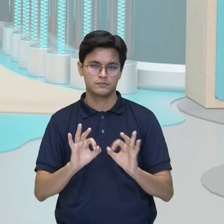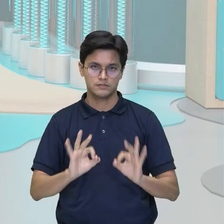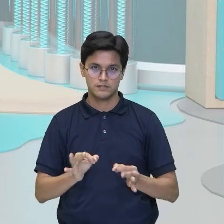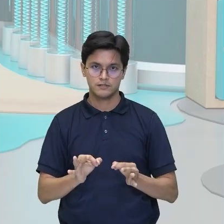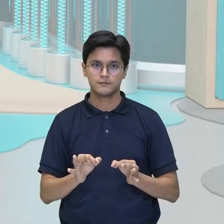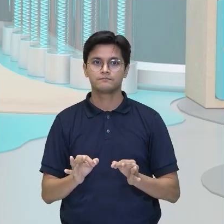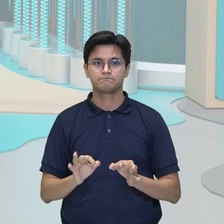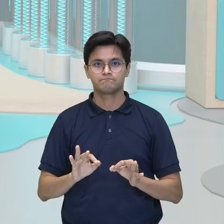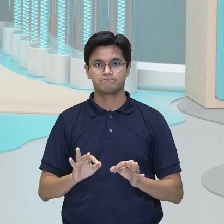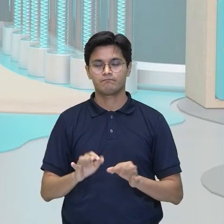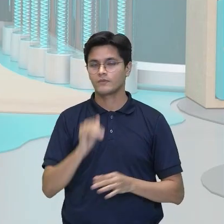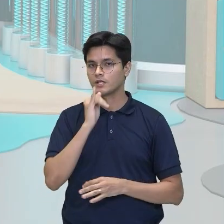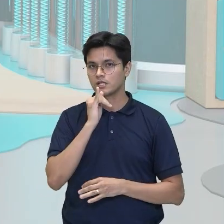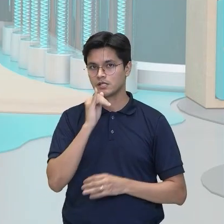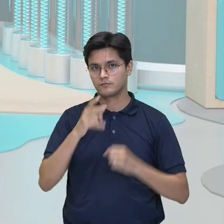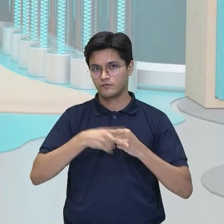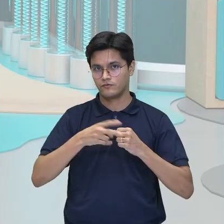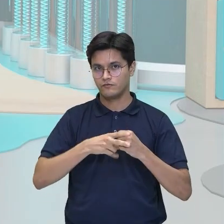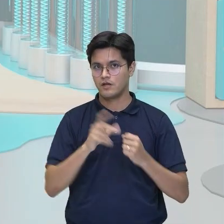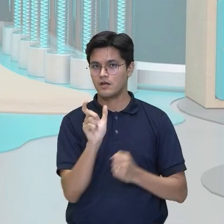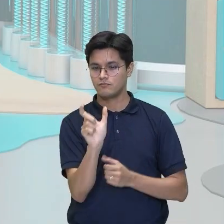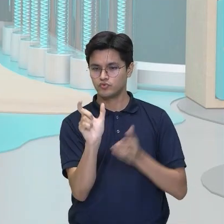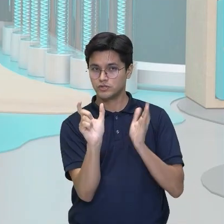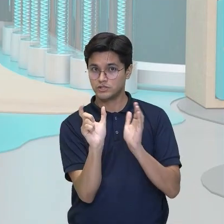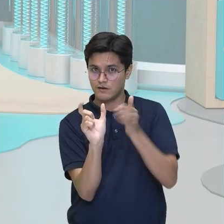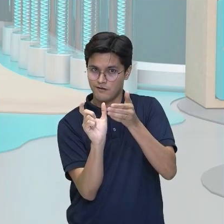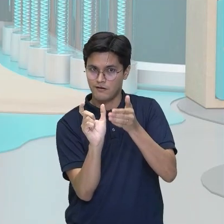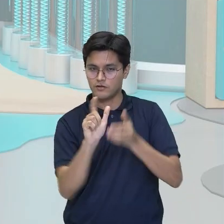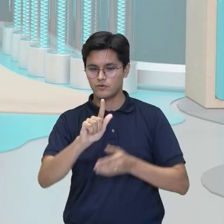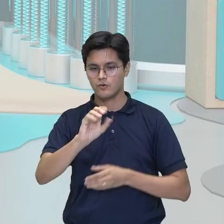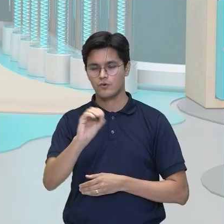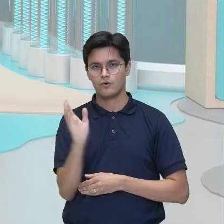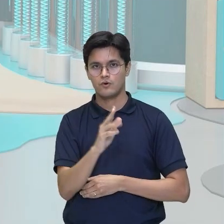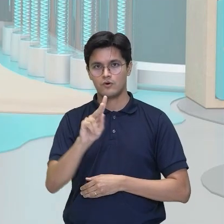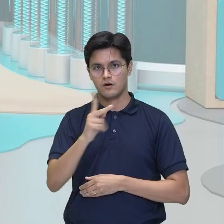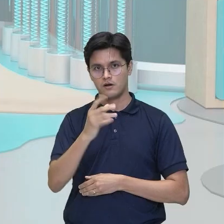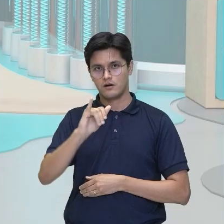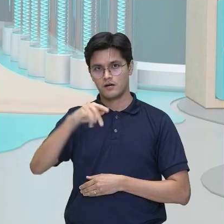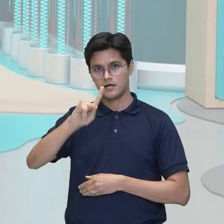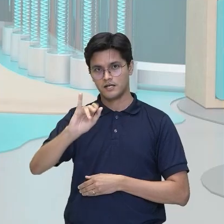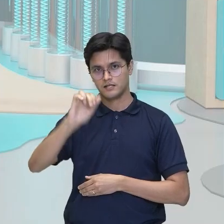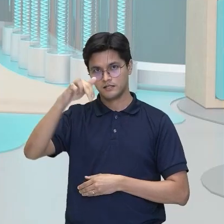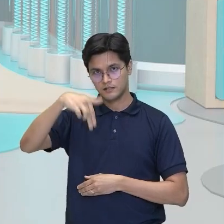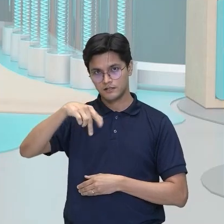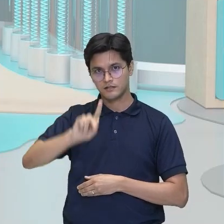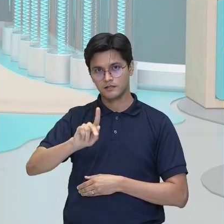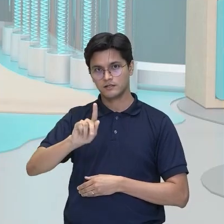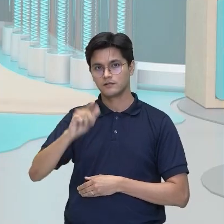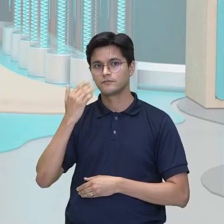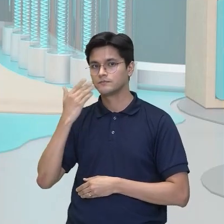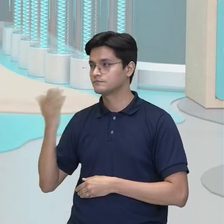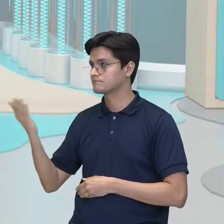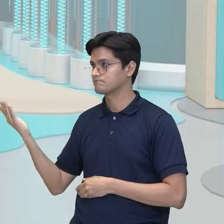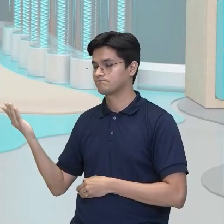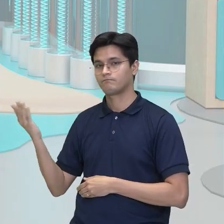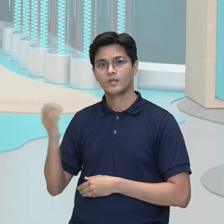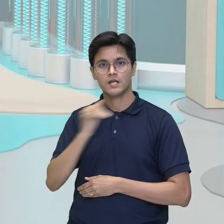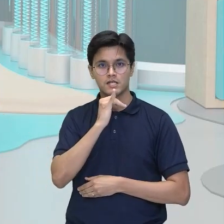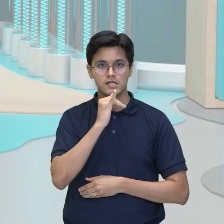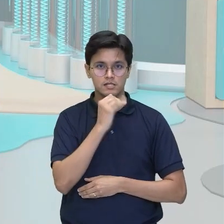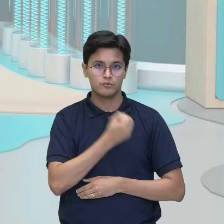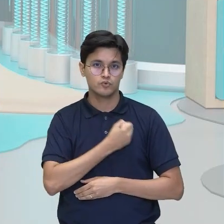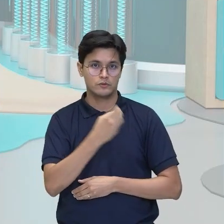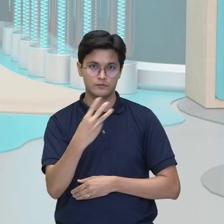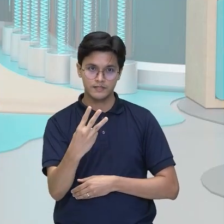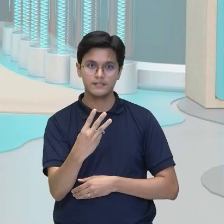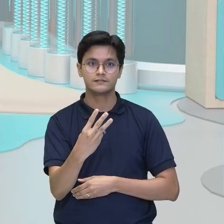eu destaquei aqui o verbo, tá? Na 3, vejam que eu tenho o have. Have. Então, faça uma